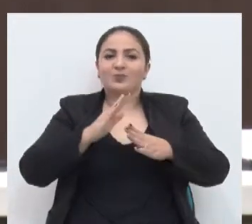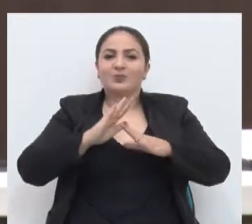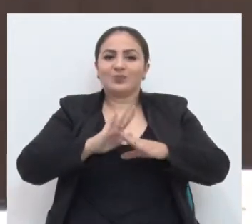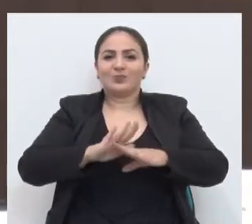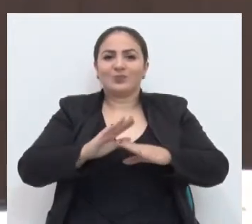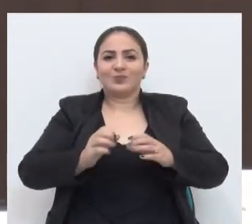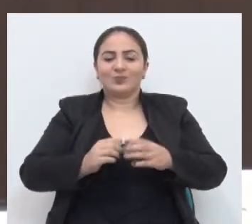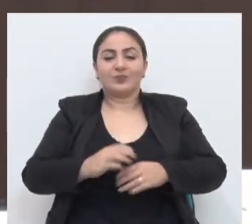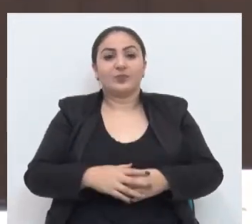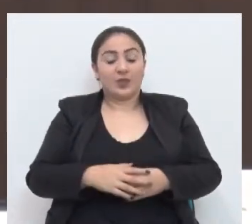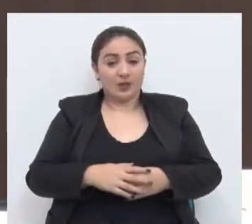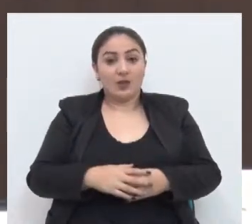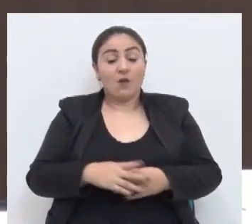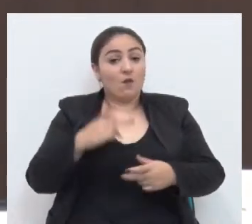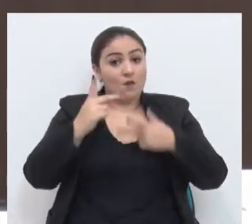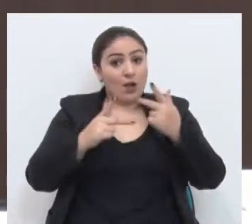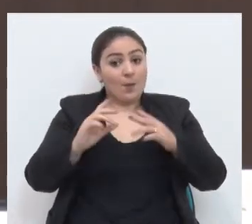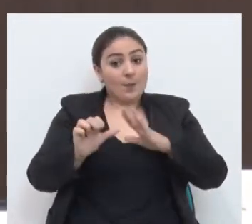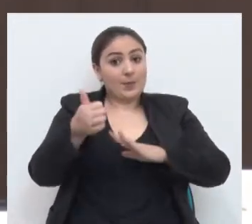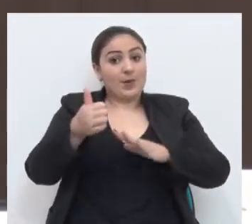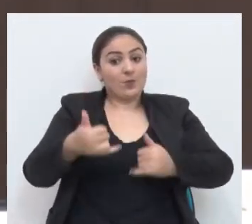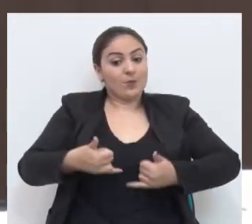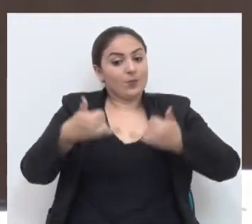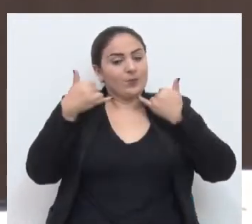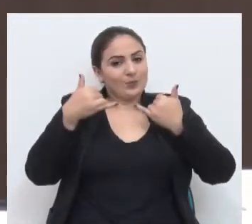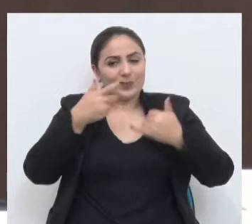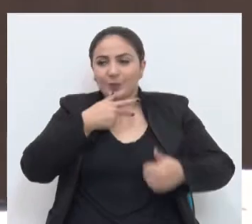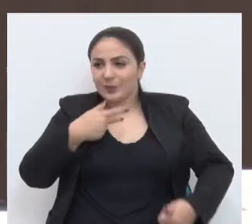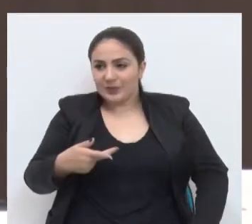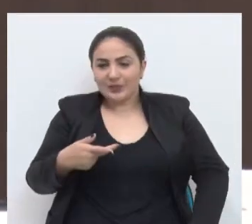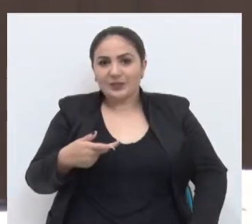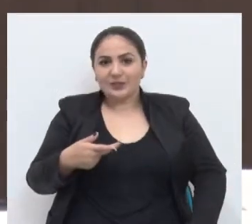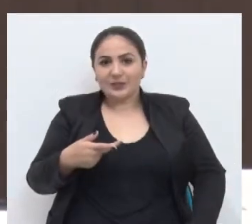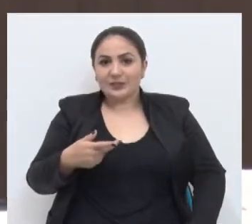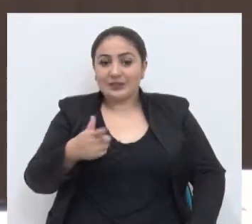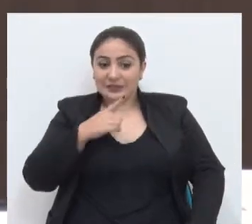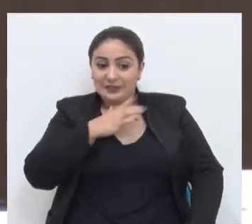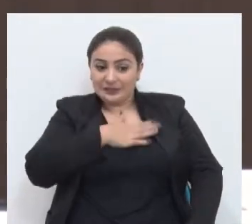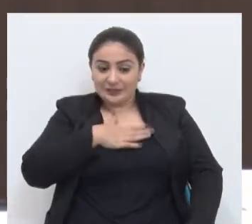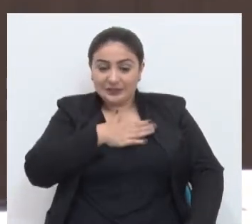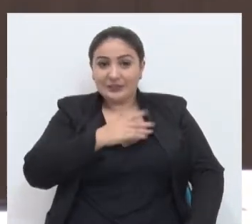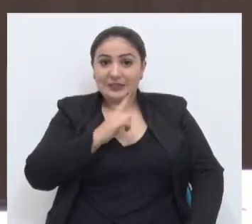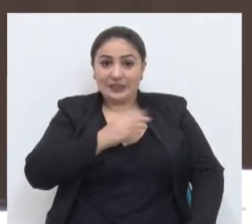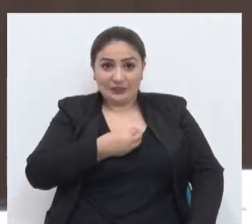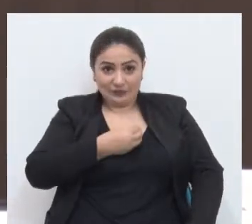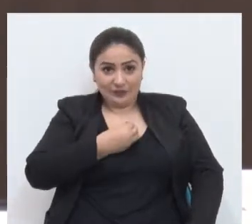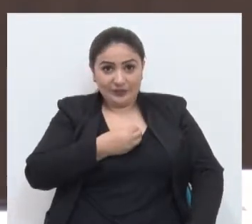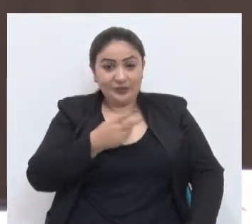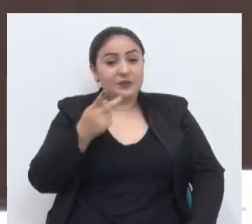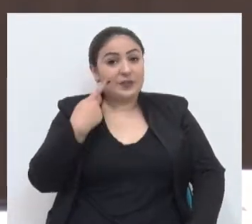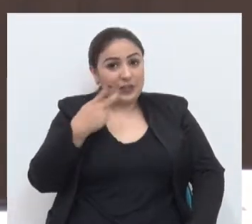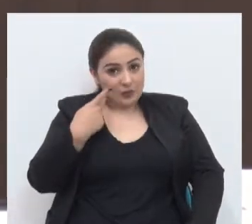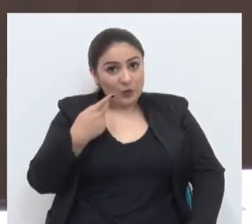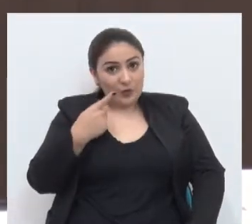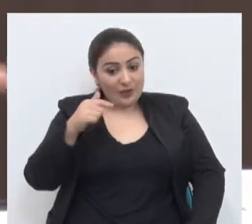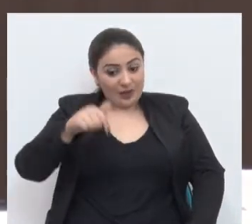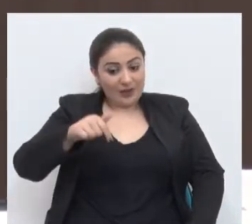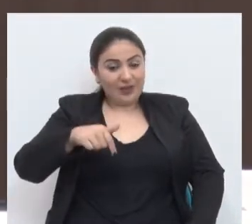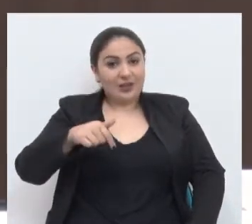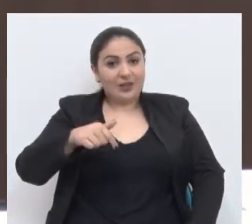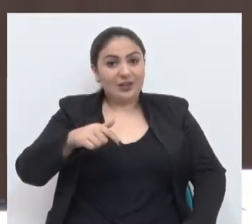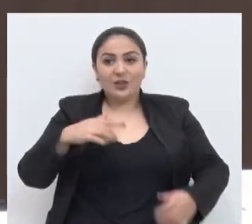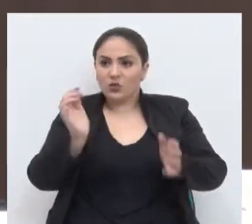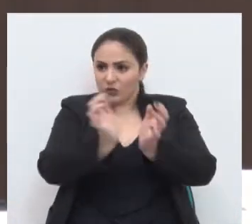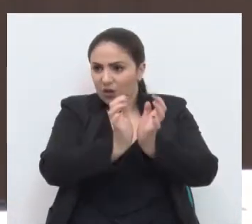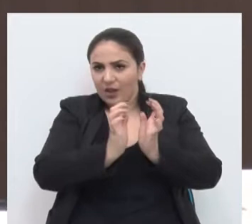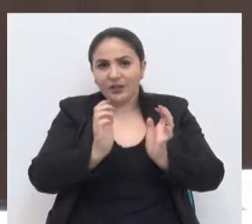formar. Manifesto aqui, primeiramente, o orgulho, senhor presidente, que sinto em estar como vereador desta terra, vereador Paulo Necli, bem como